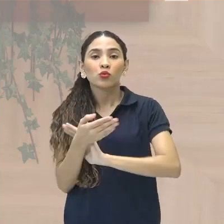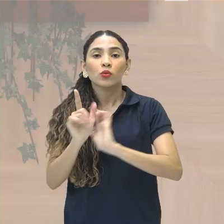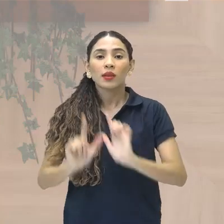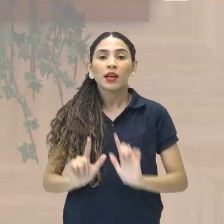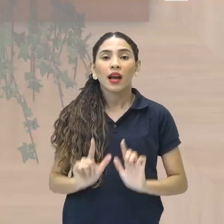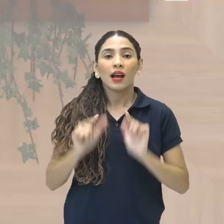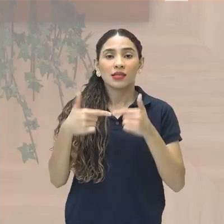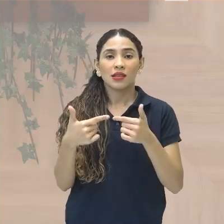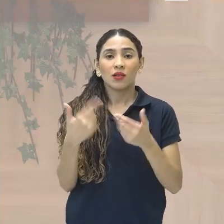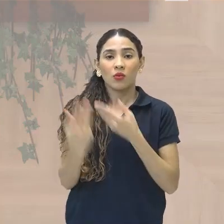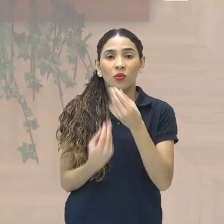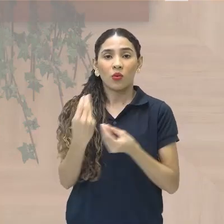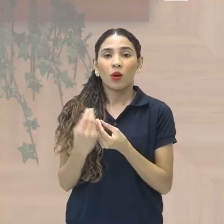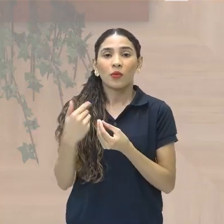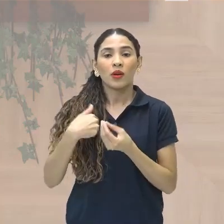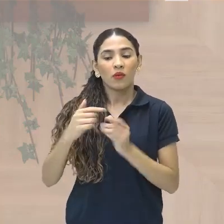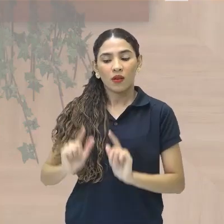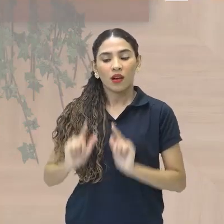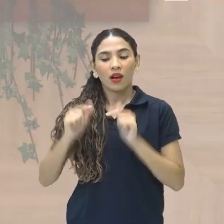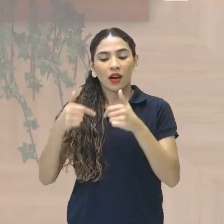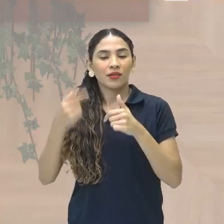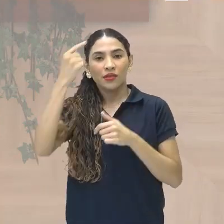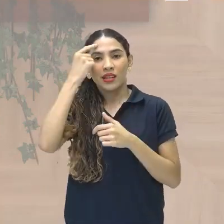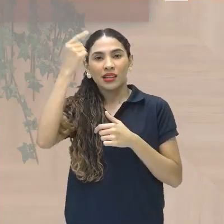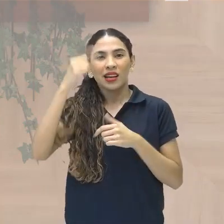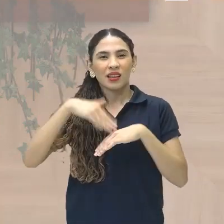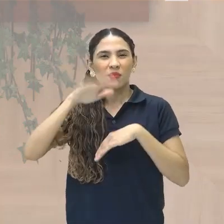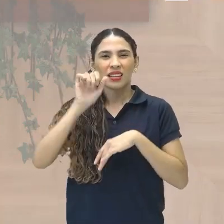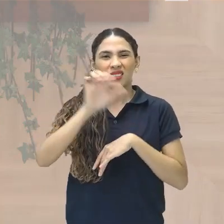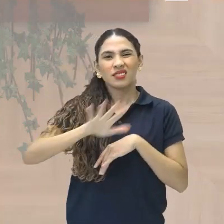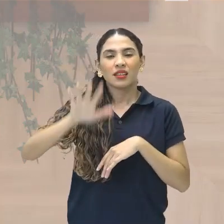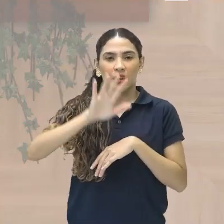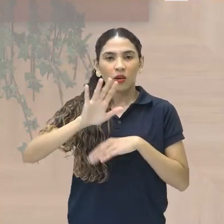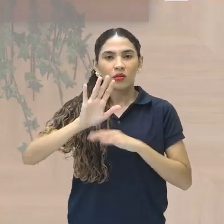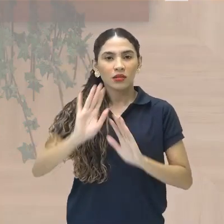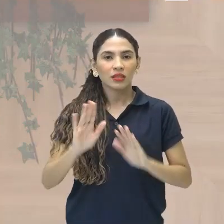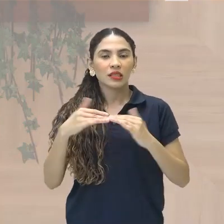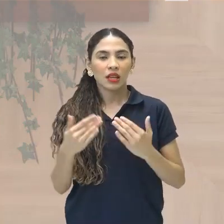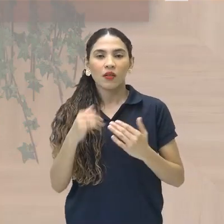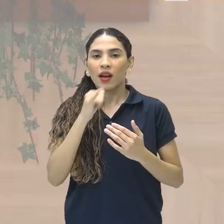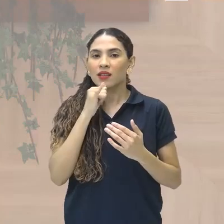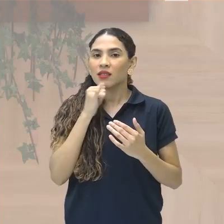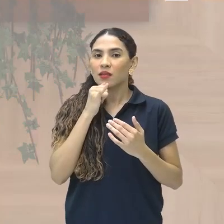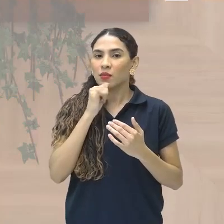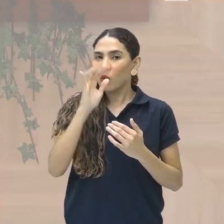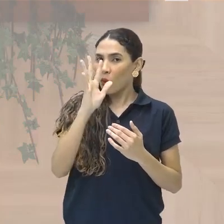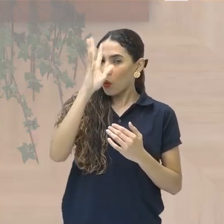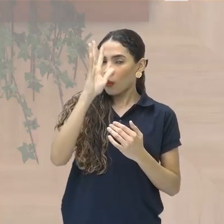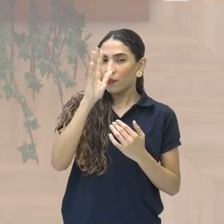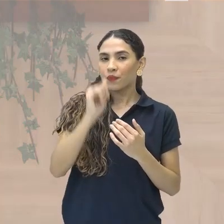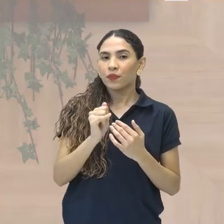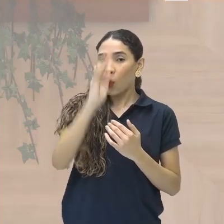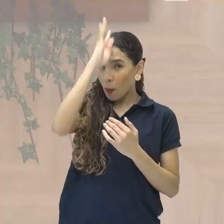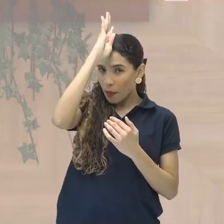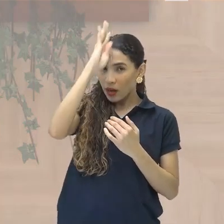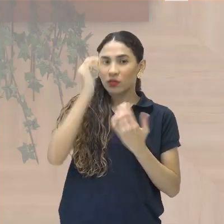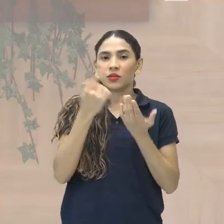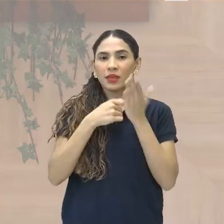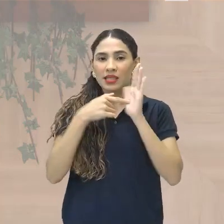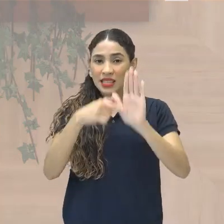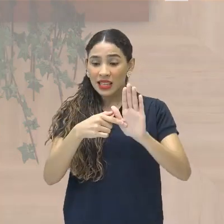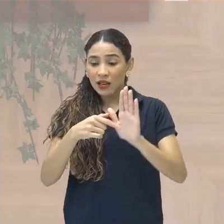de agir, né? Aquela ideia mais os princípios gerais. Então, Quando os romanos trouxeram para o